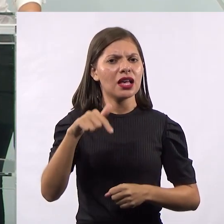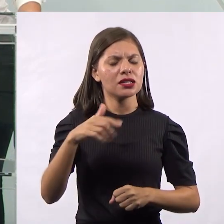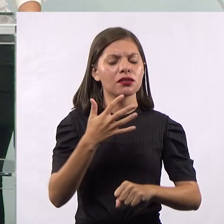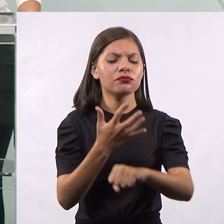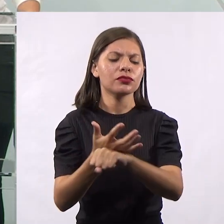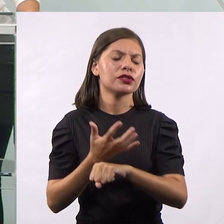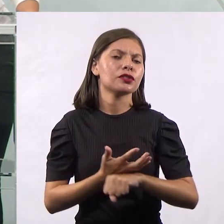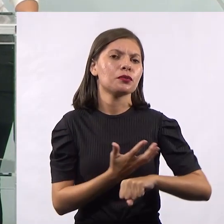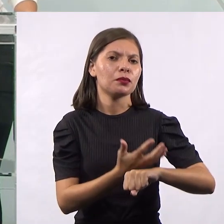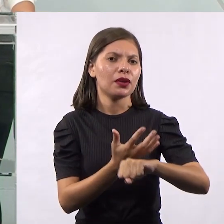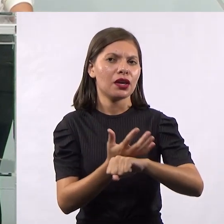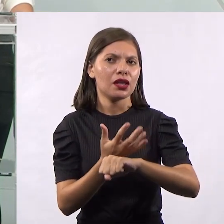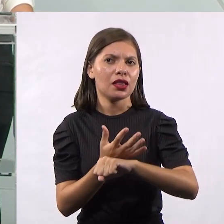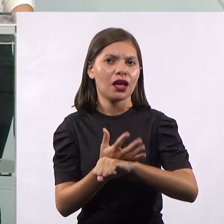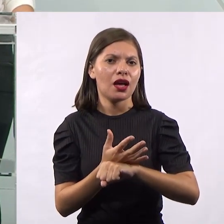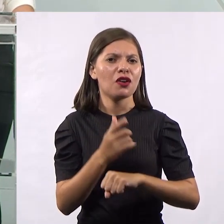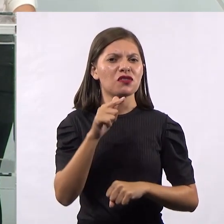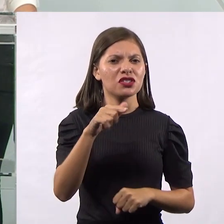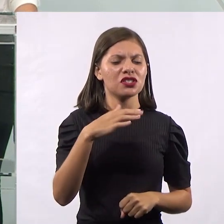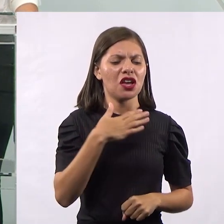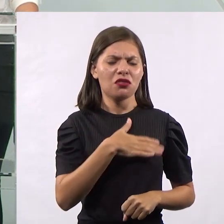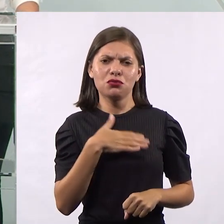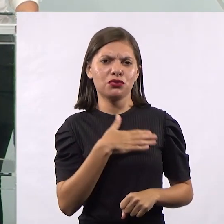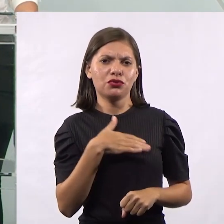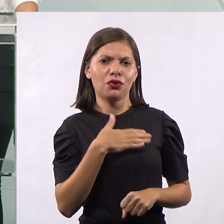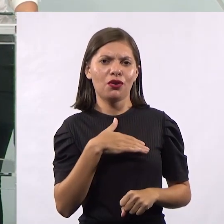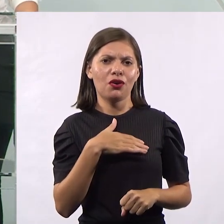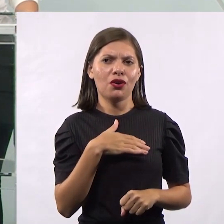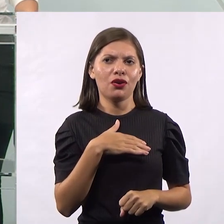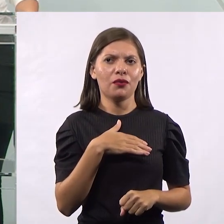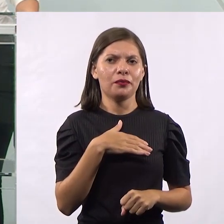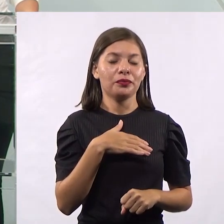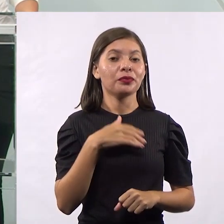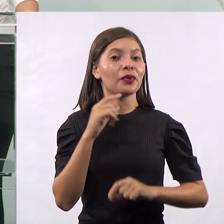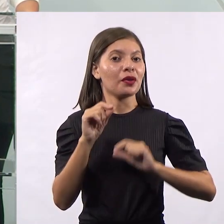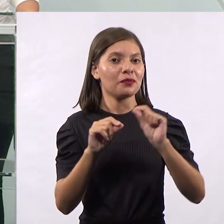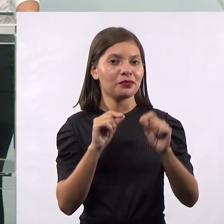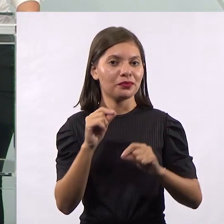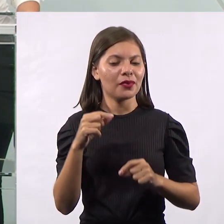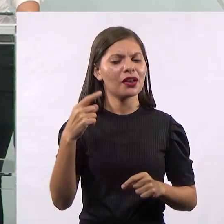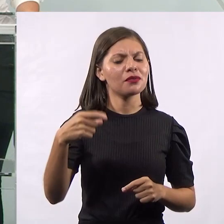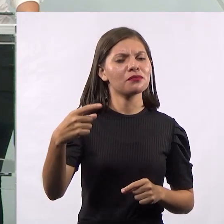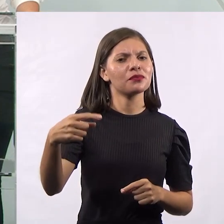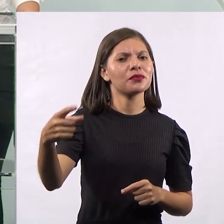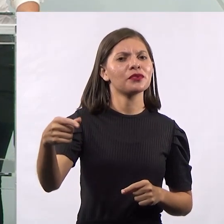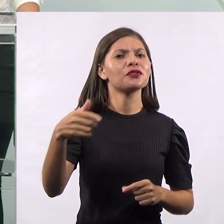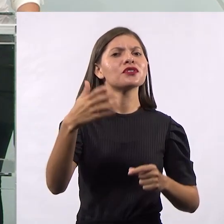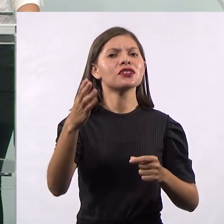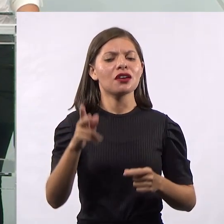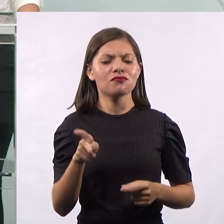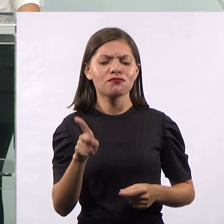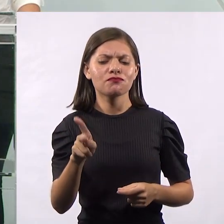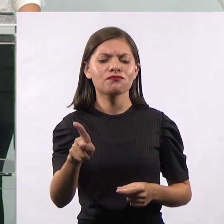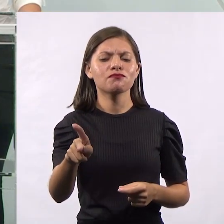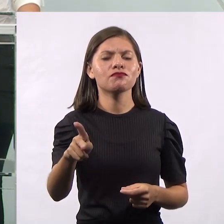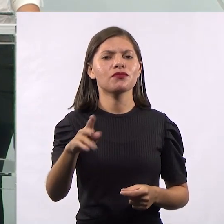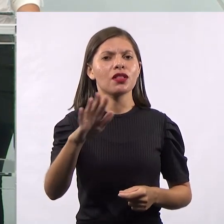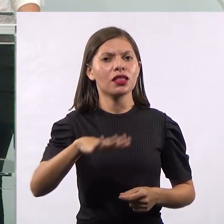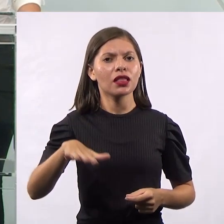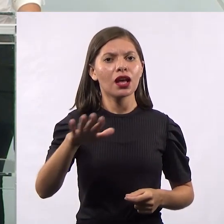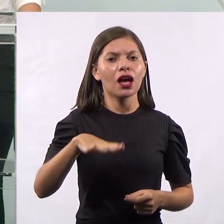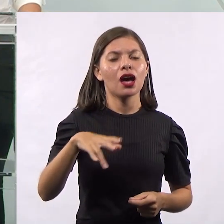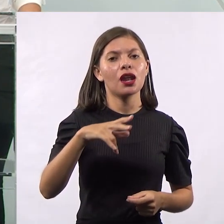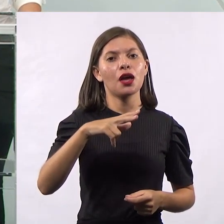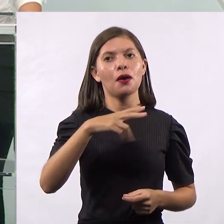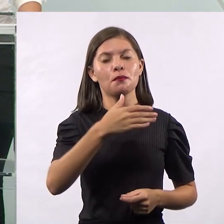Saibam que a nossa matéria, se não te conquistou até agora, não tem problema, porque é provável que se você se mantenha na